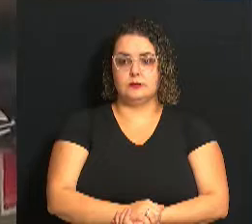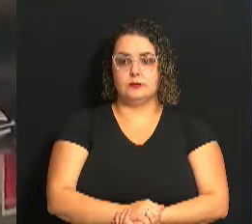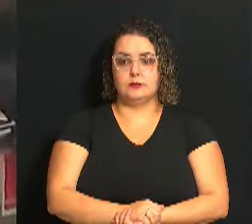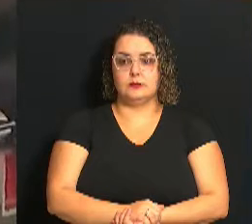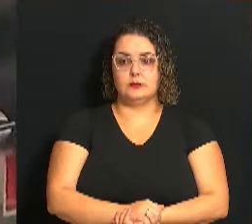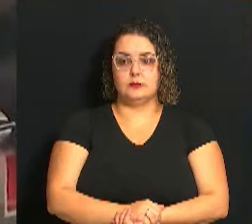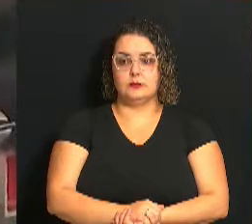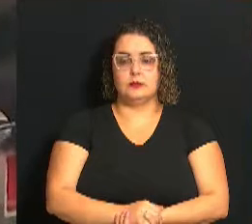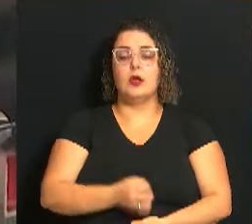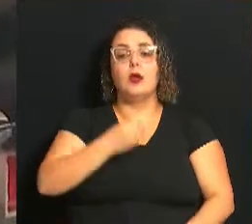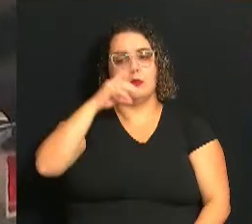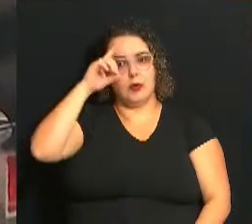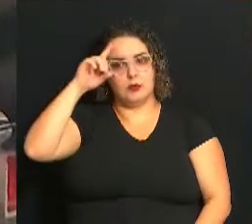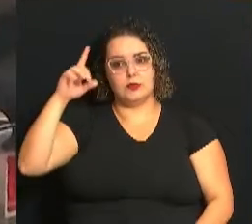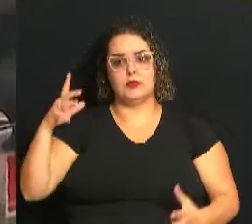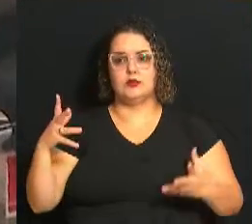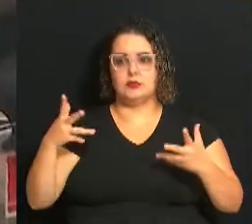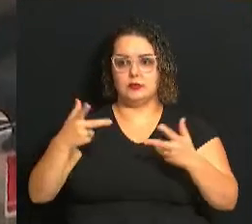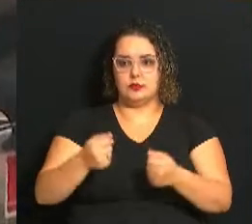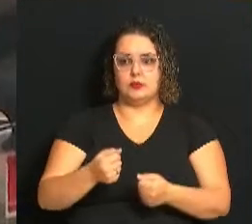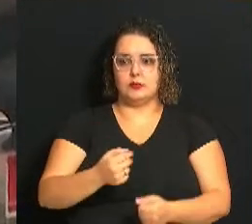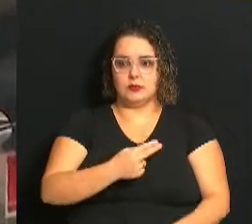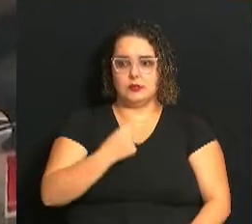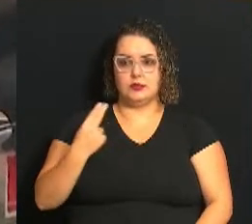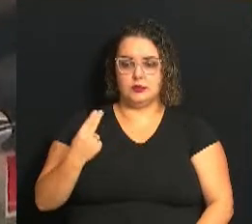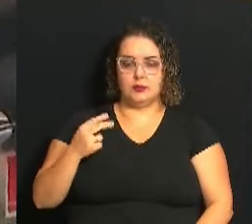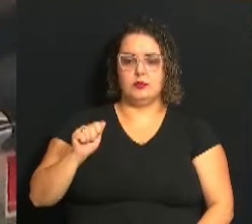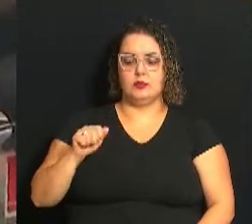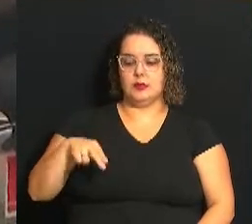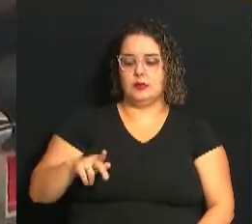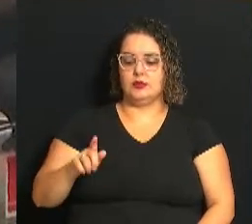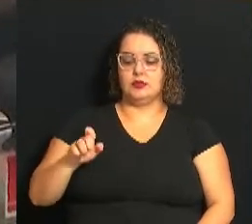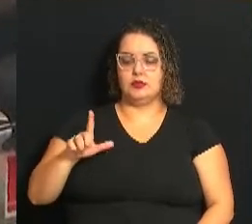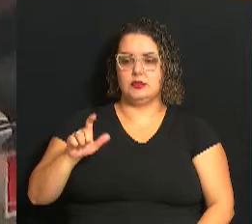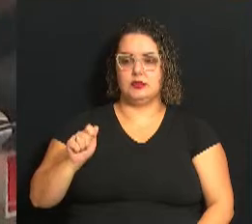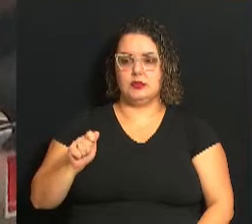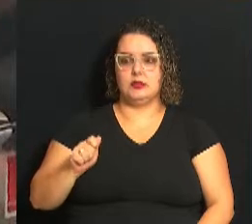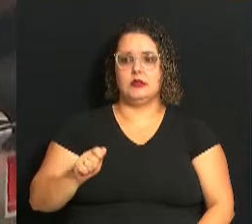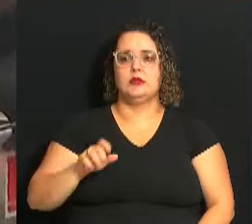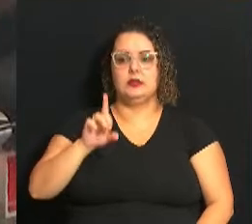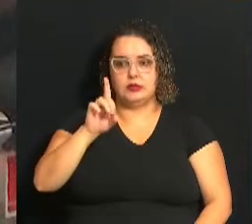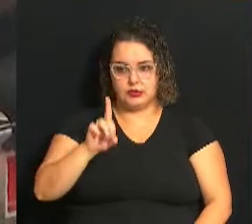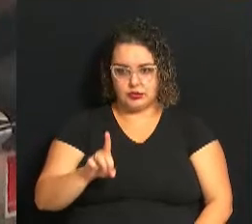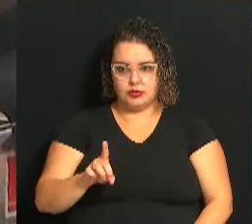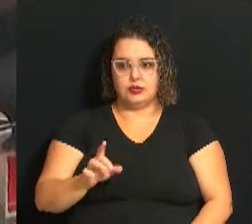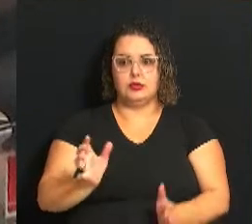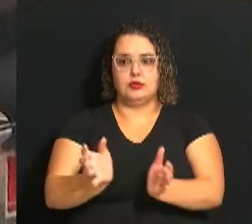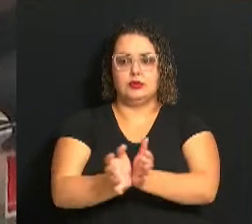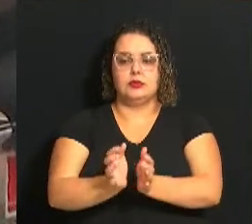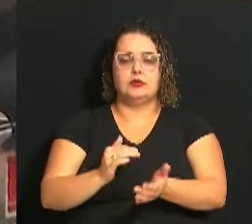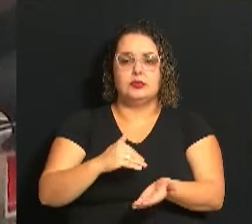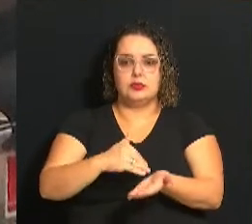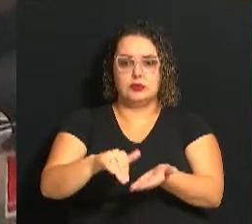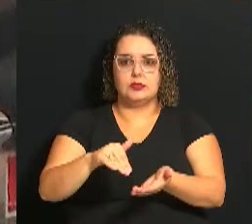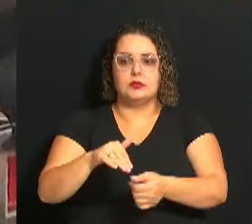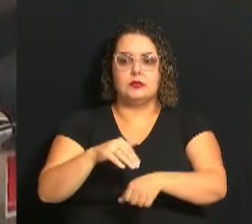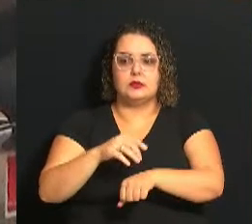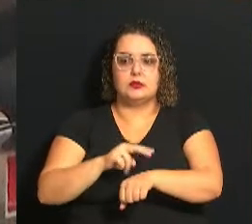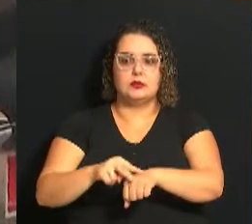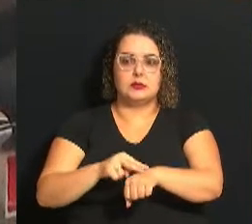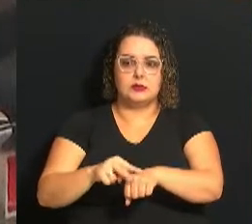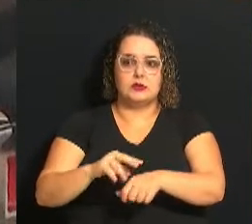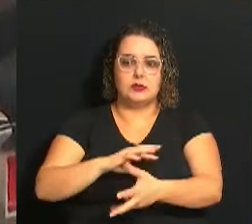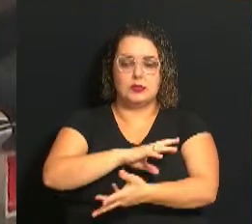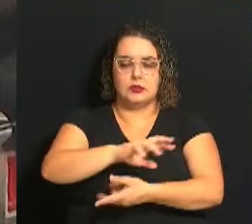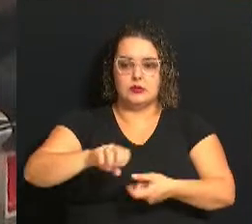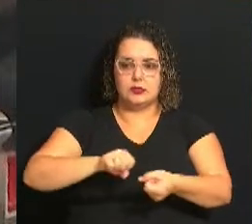Bom dia a todos. Eu sou a Ângela Guiral, estou como diretora no Departamento do Verde, Desenvolvimento Sustentável, e hoje representando o